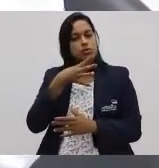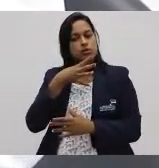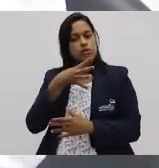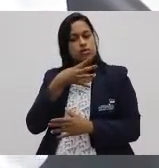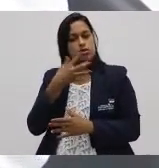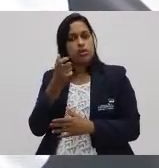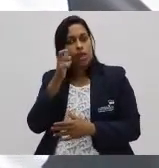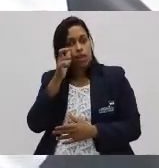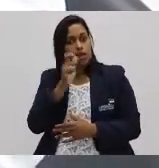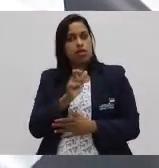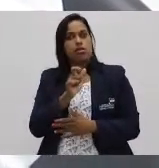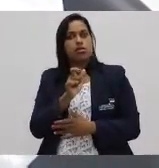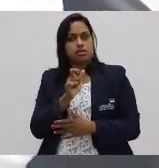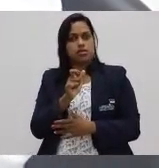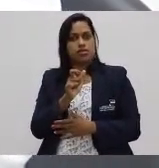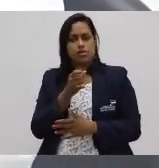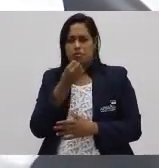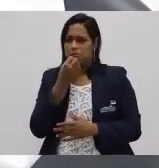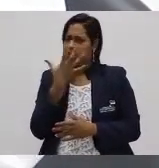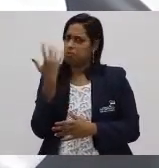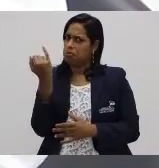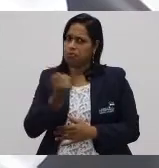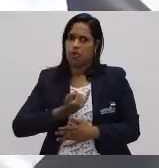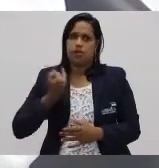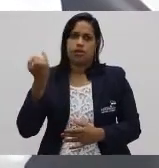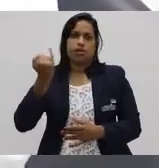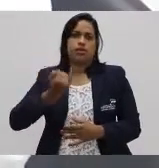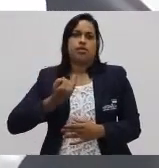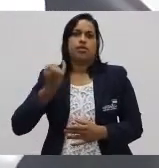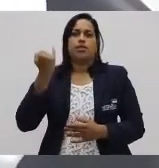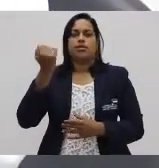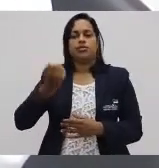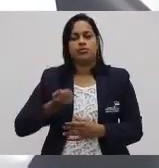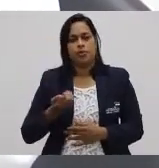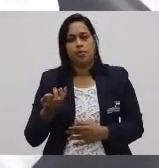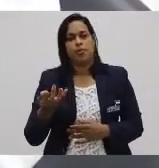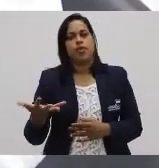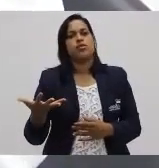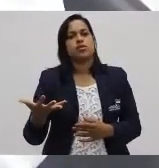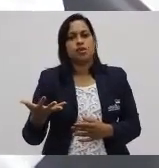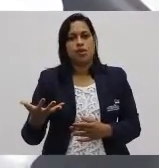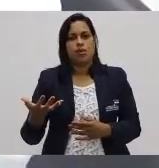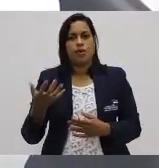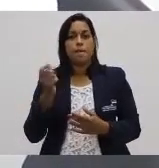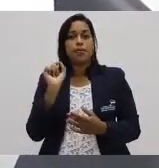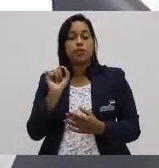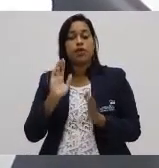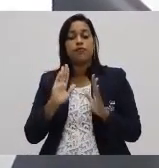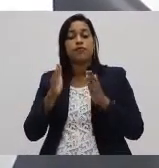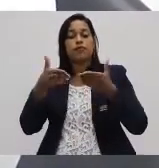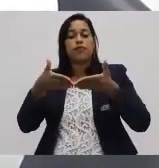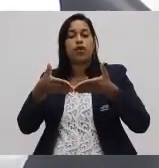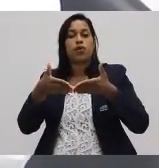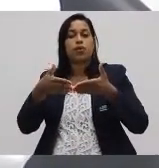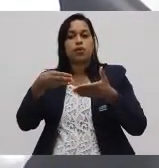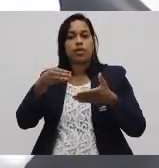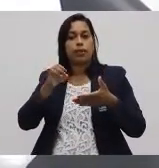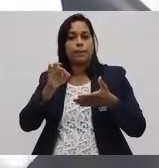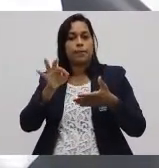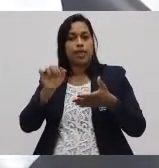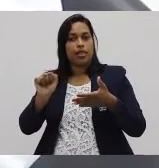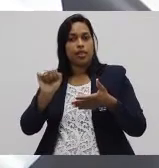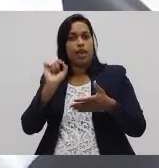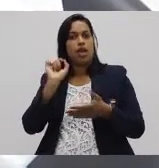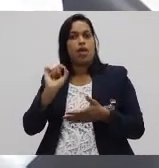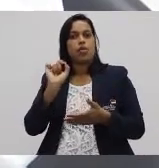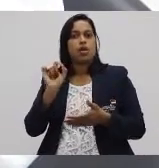bastante importante para a produção. Nela, pessoal, para se atingir a meta, é necessário que no nível da fábrica se aumentem